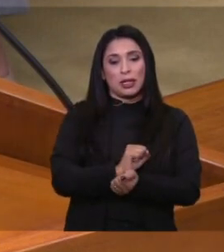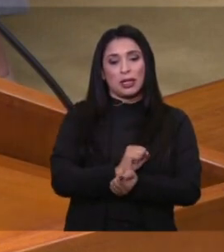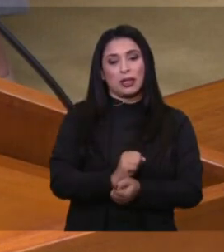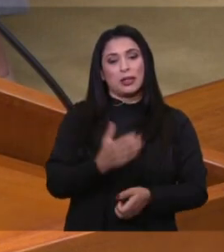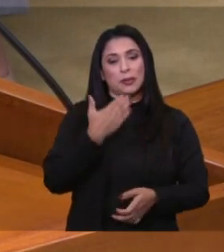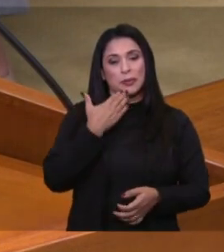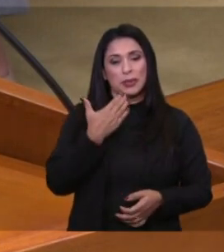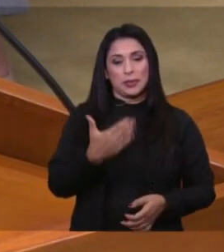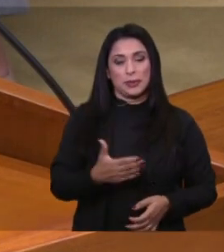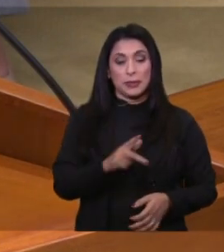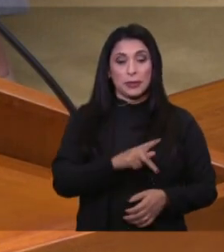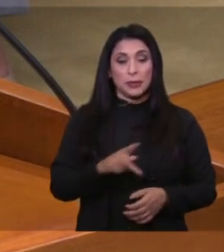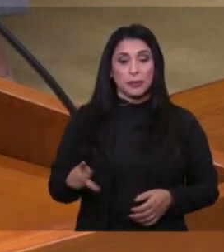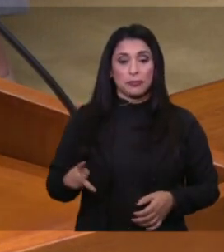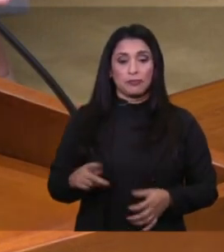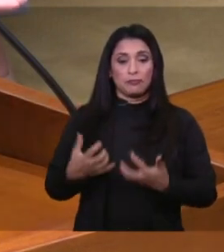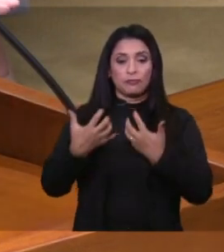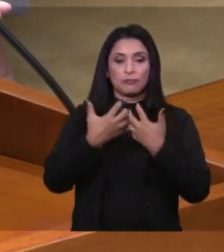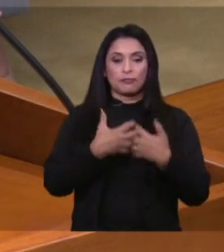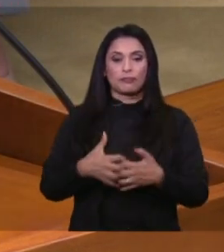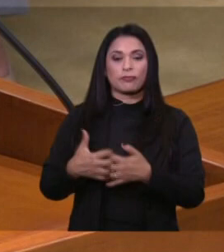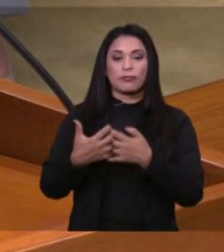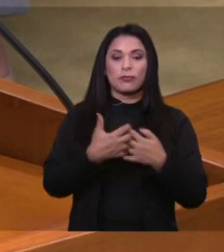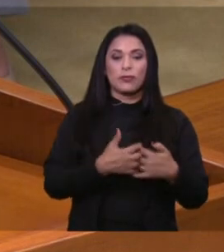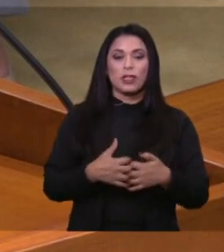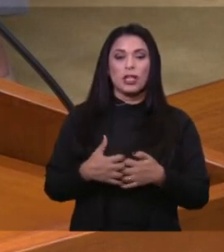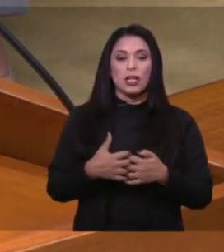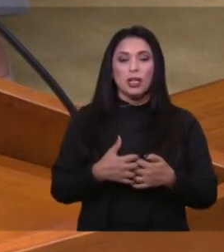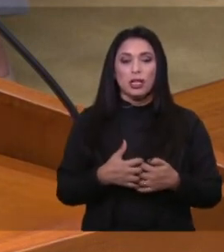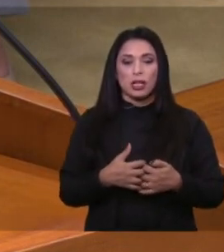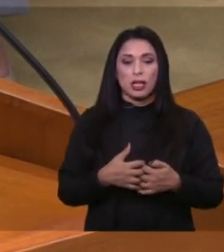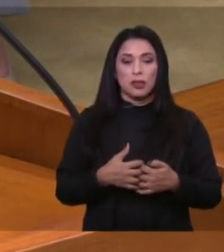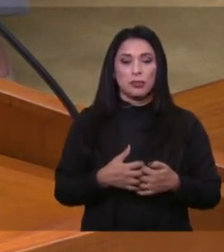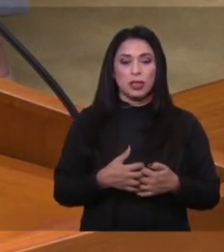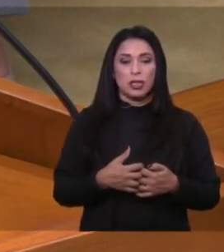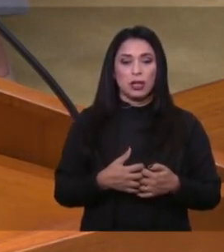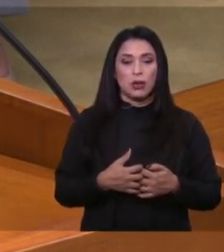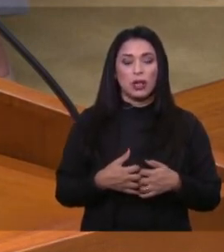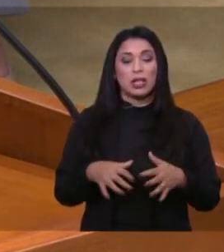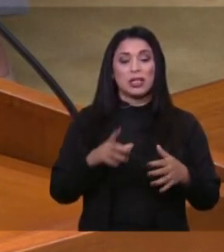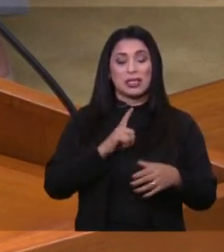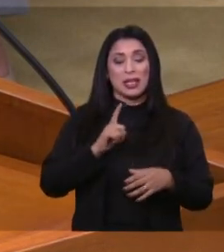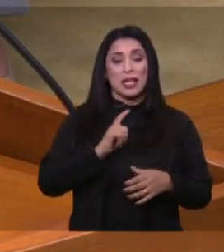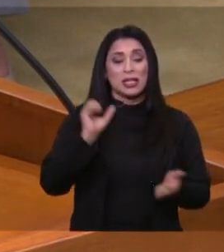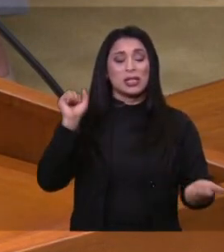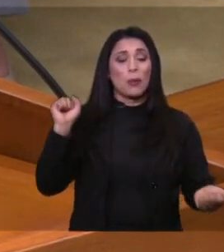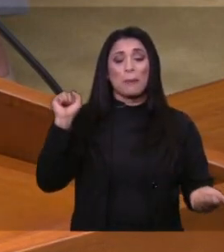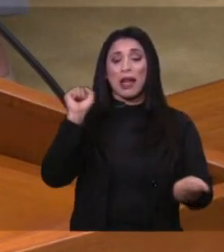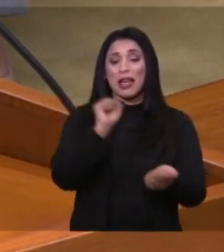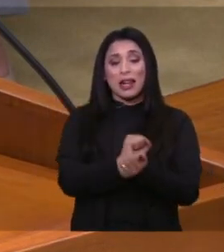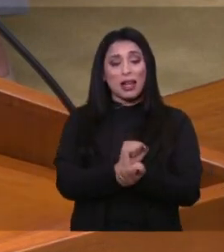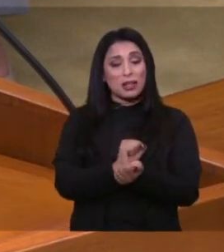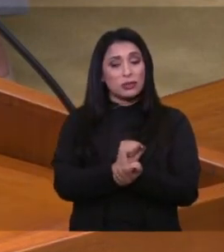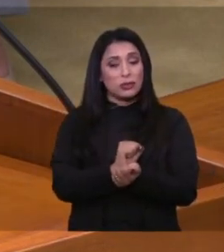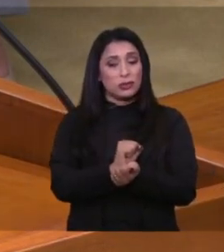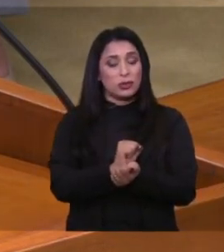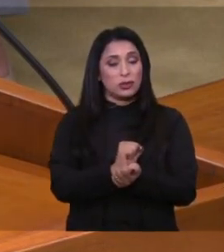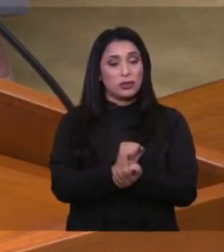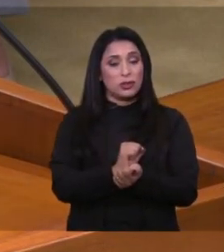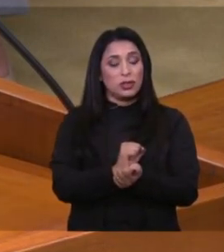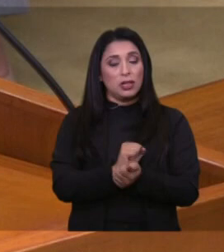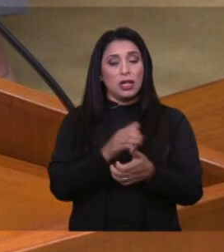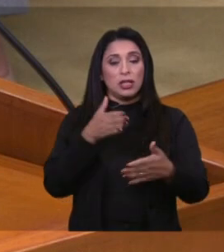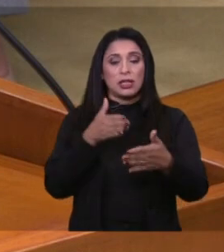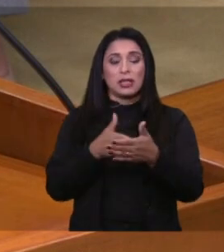tribunais. Os caminhões no comércio interestadual por excelência são parados